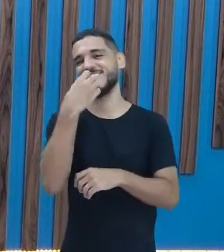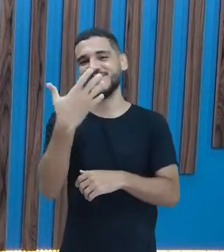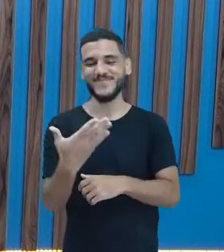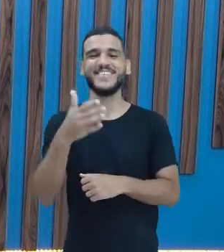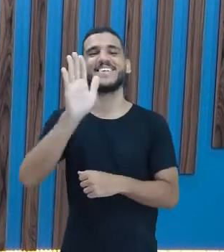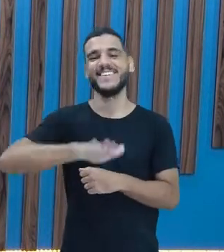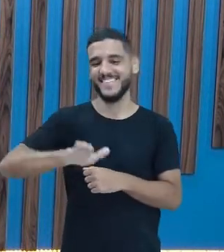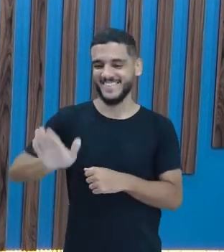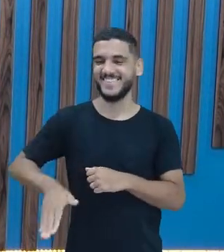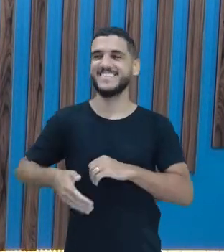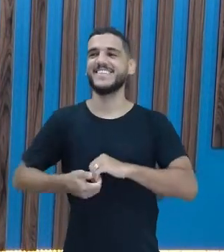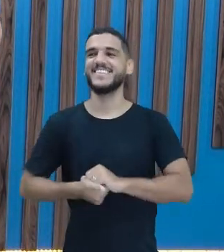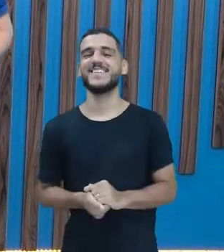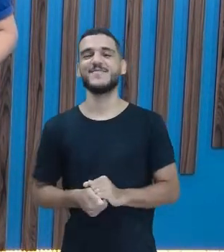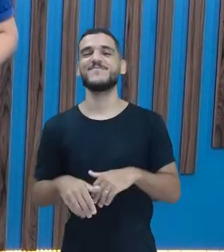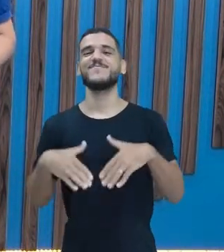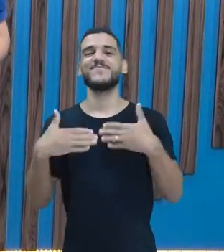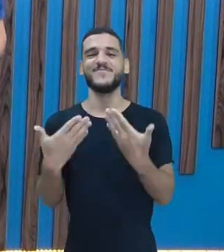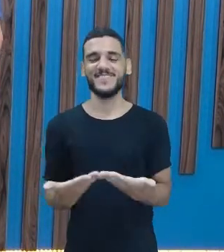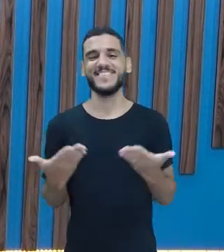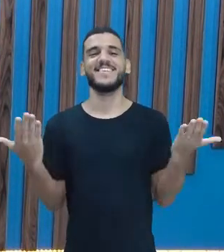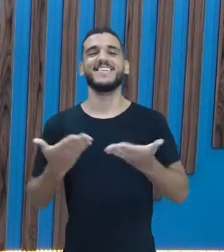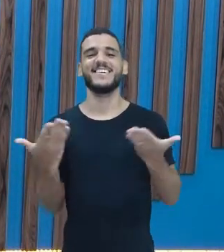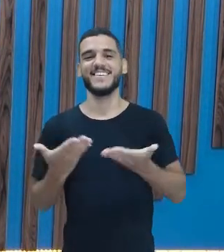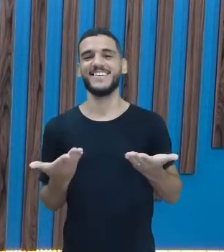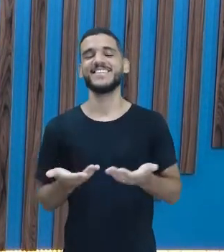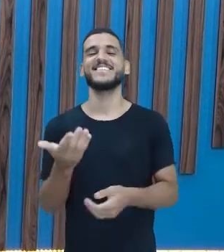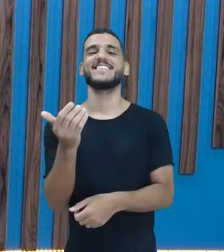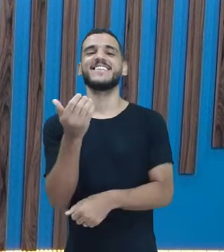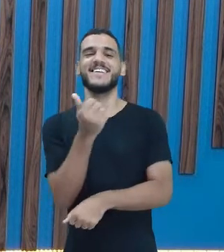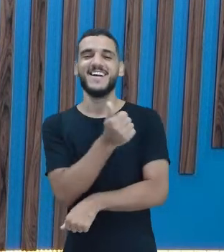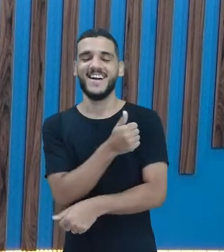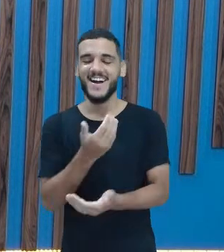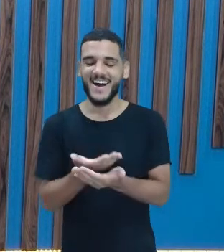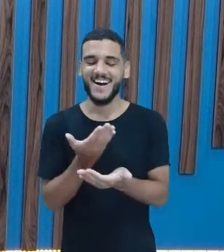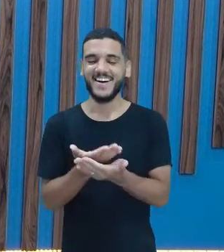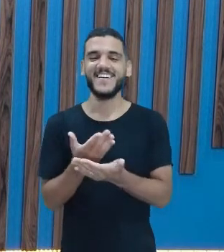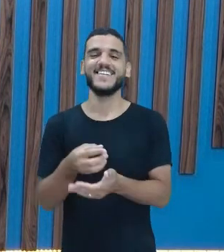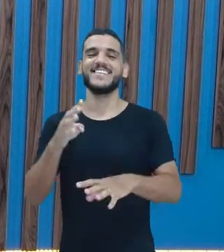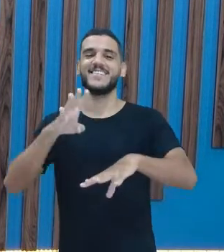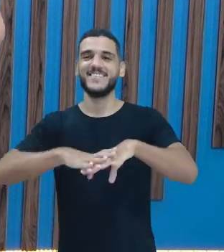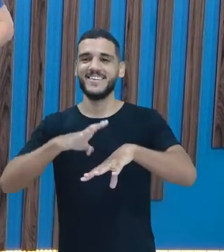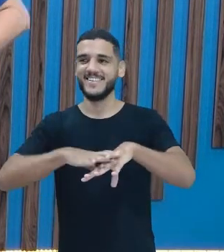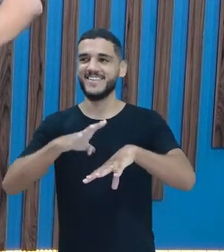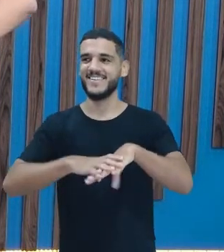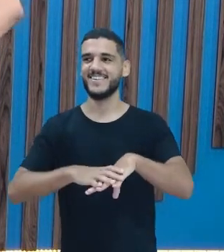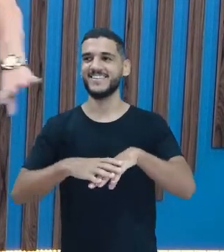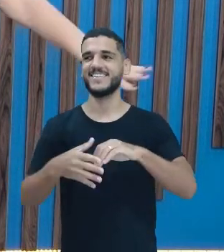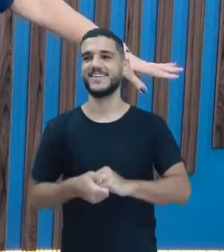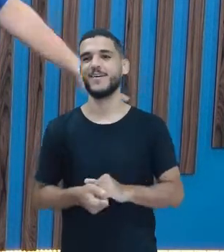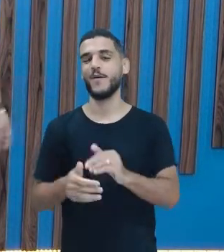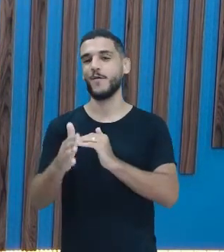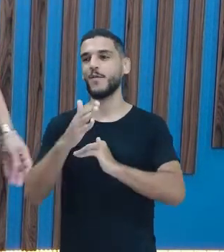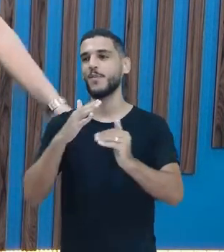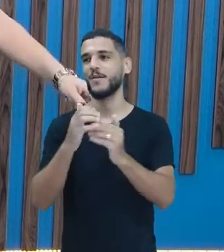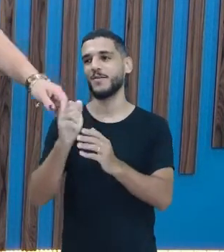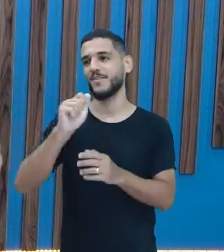bom, crianças? Então, estamos aqui para mais uma aula de matemática, tudo azul, né? Tudo azul no